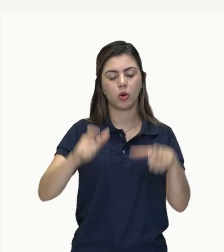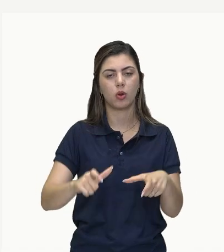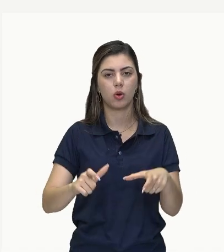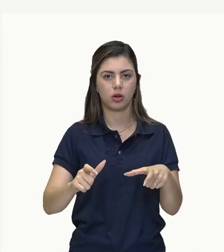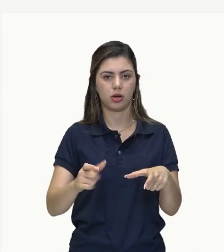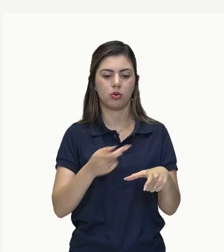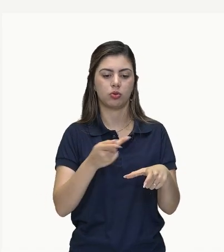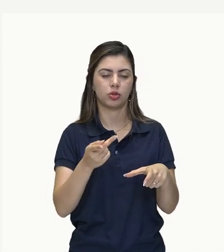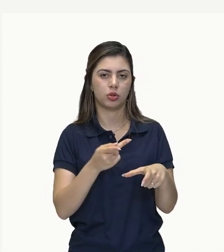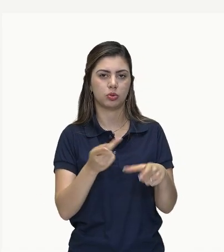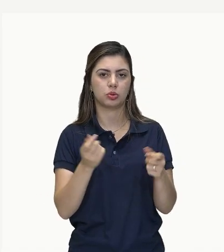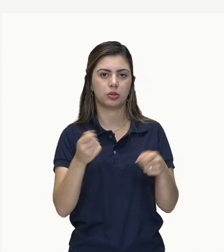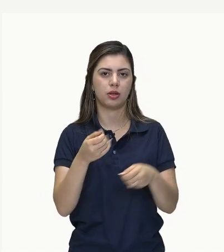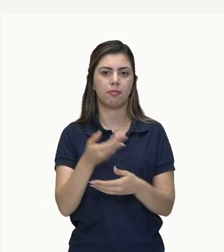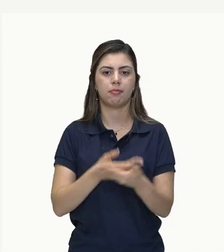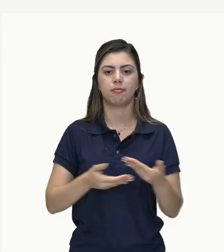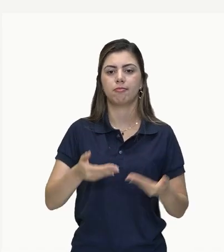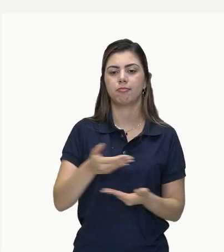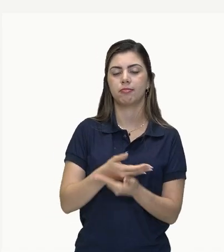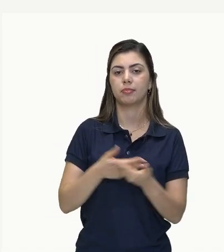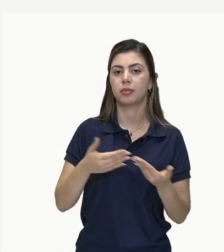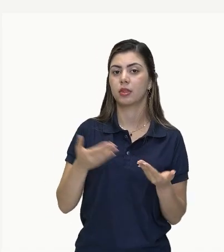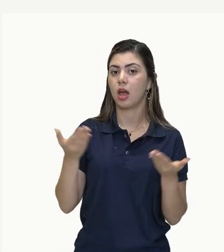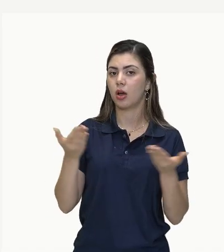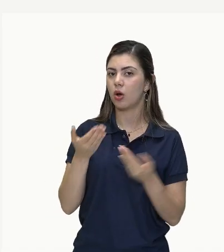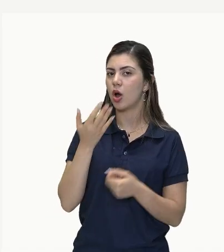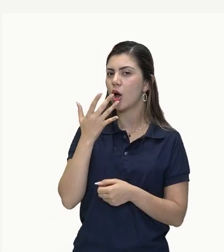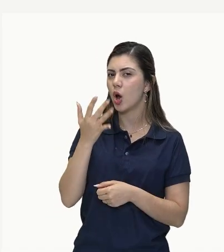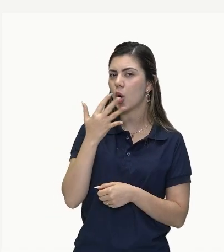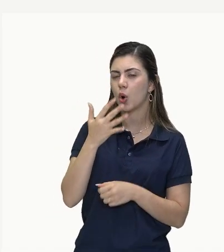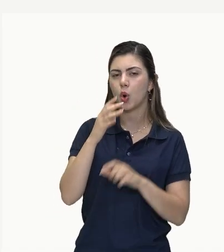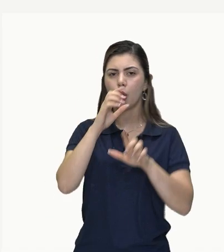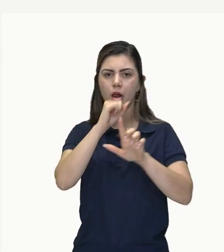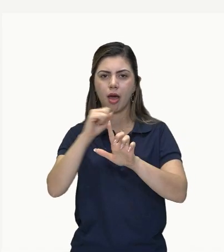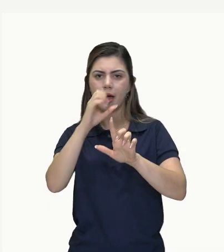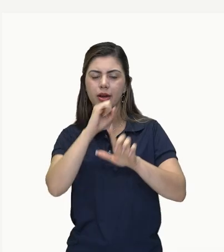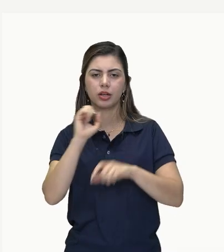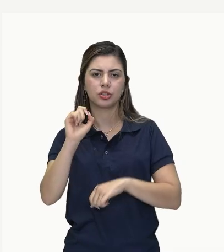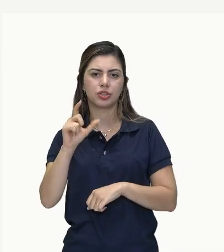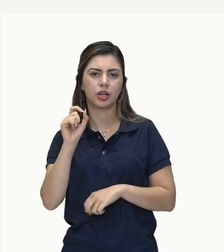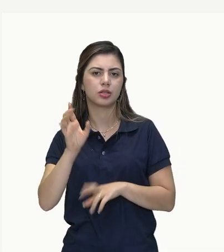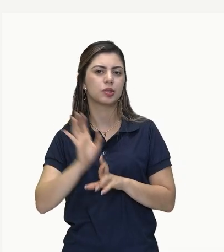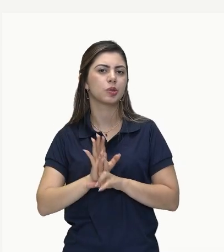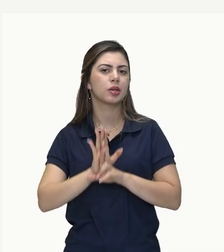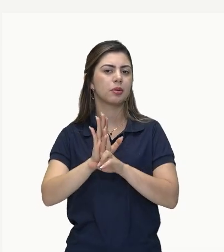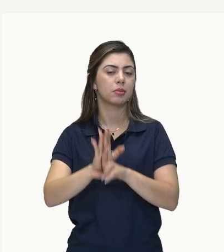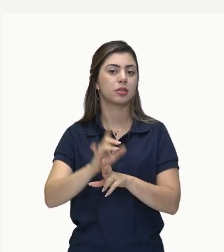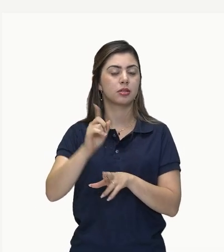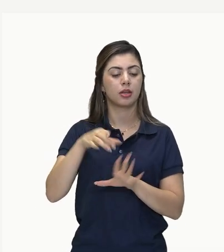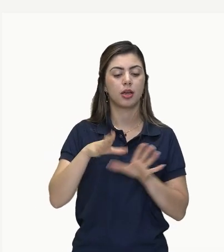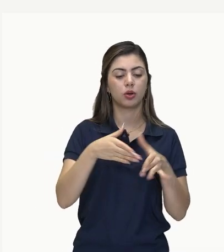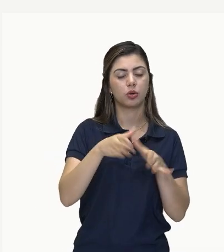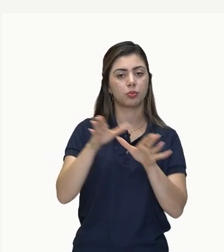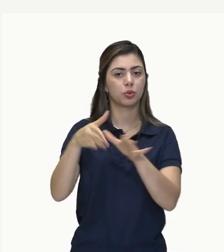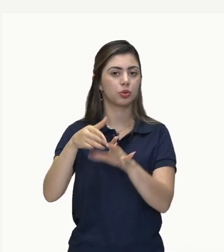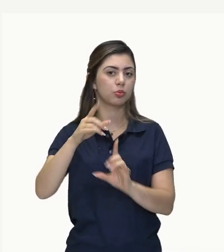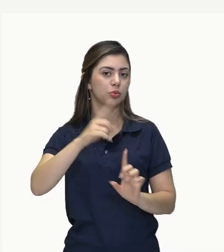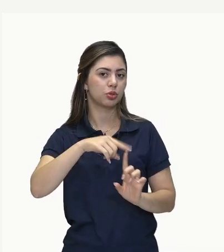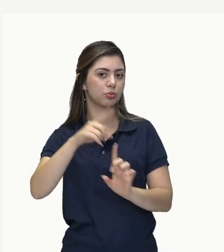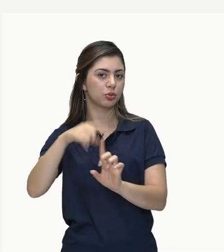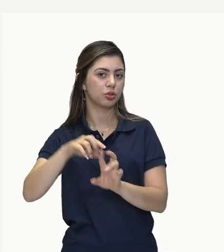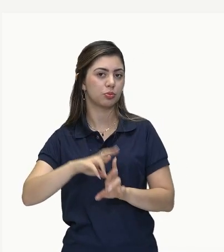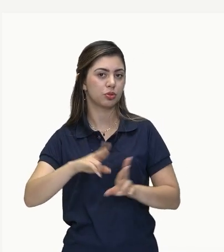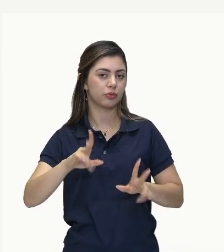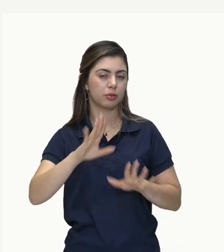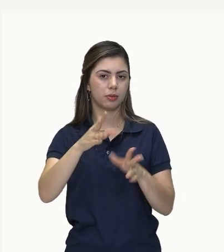certo? Essas cores que a gente observa aqui, laranja e azul, representa para a gente espécies diferentes, né? Eu tinha aqui